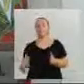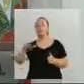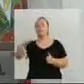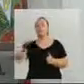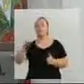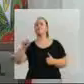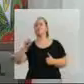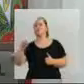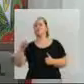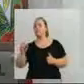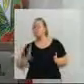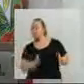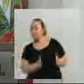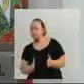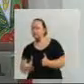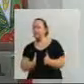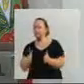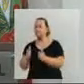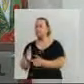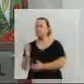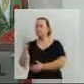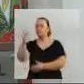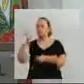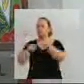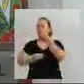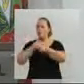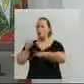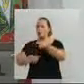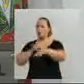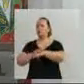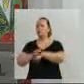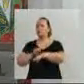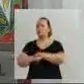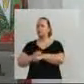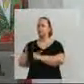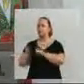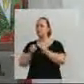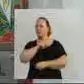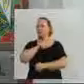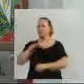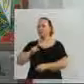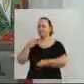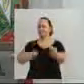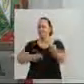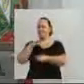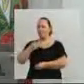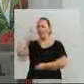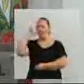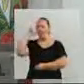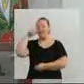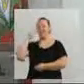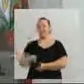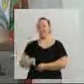traçar os rumos futuros de atuação do Poder Público Municipal no sentido de evitar desgastes